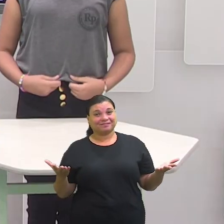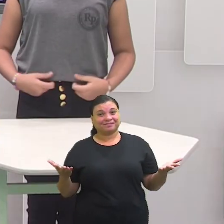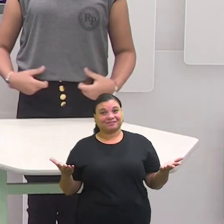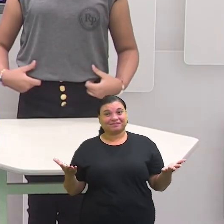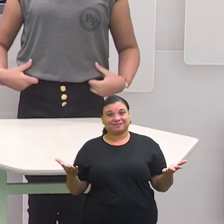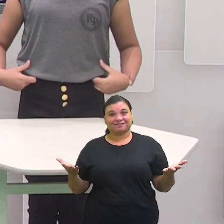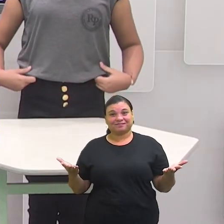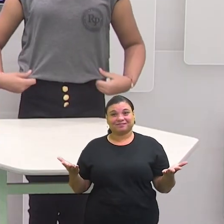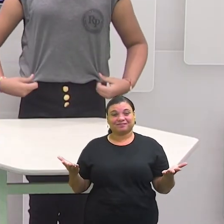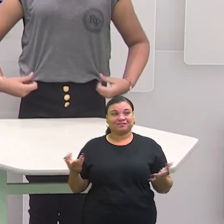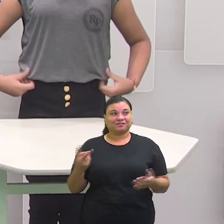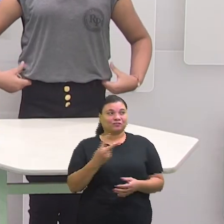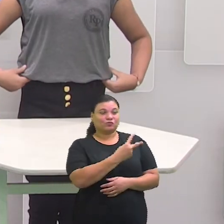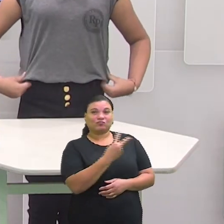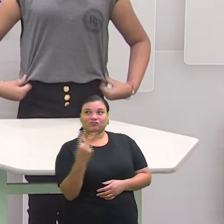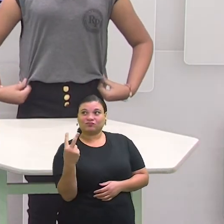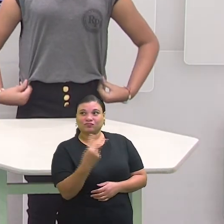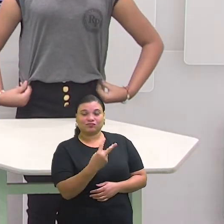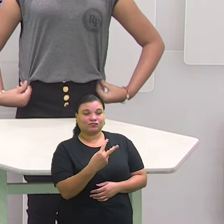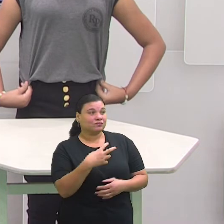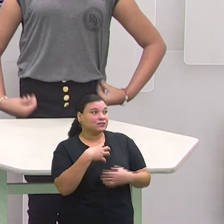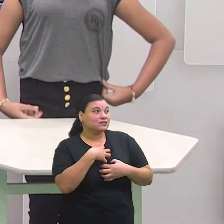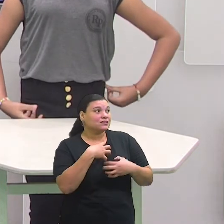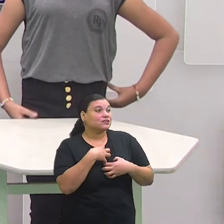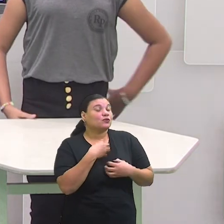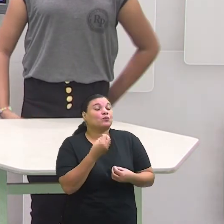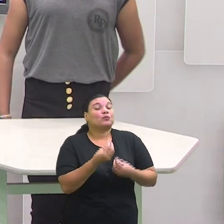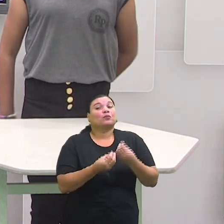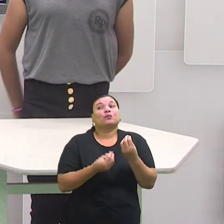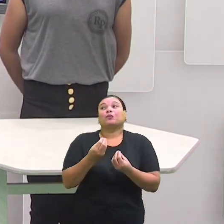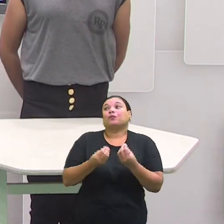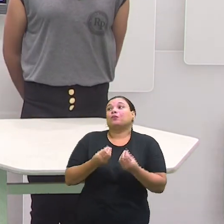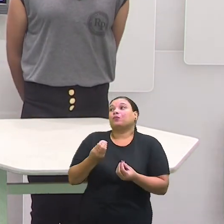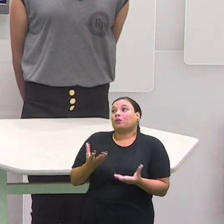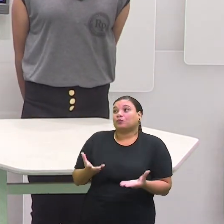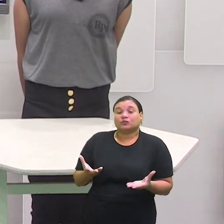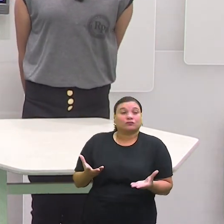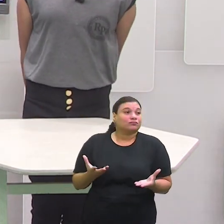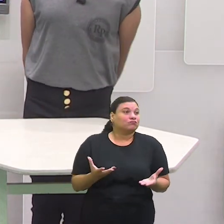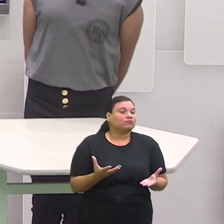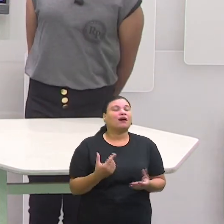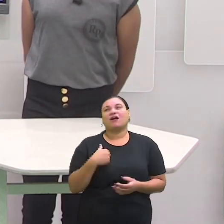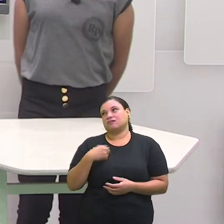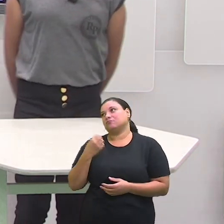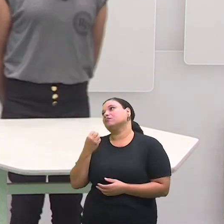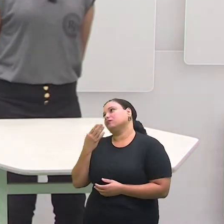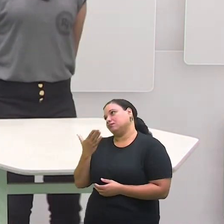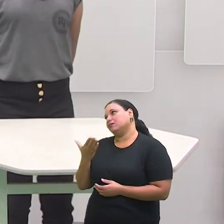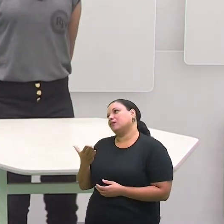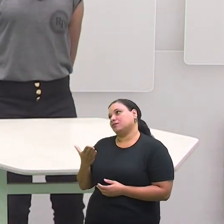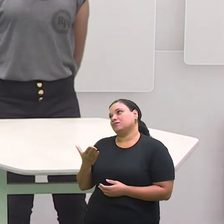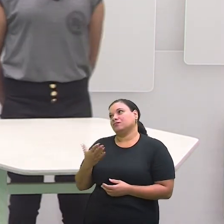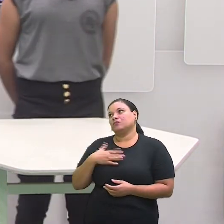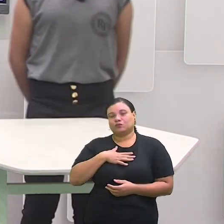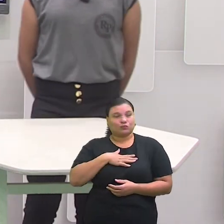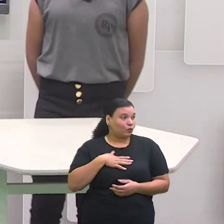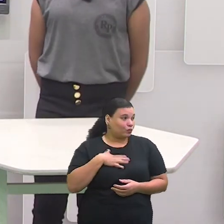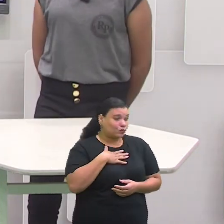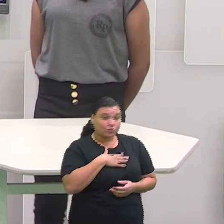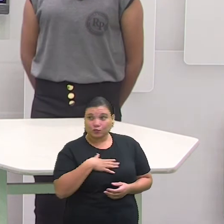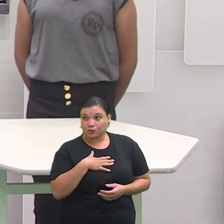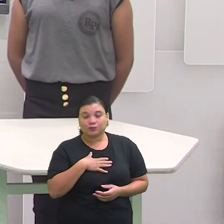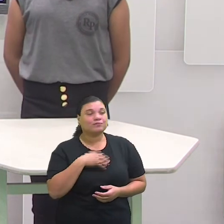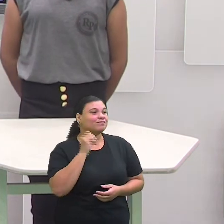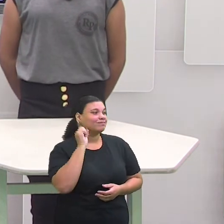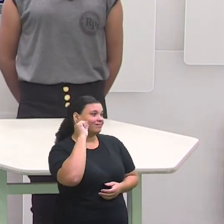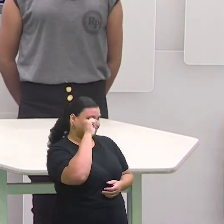como vocês se sentiram participando do programa, gente? Bem. Bem? Gostaram?